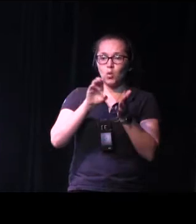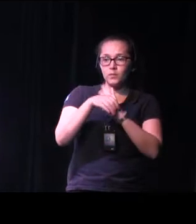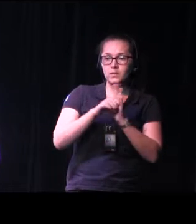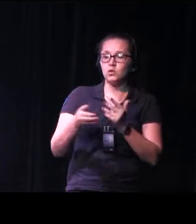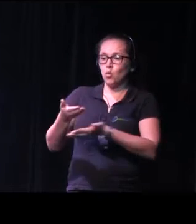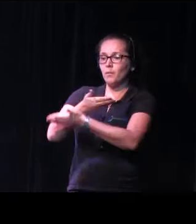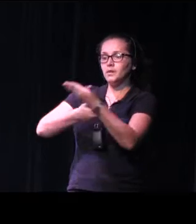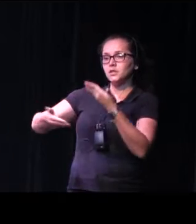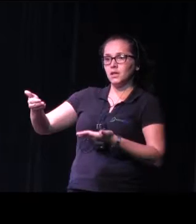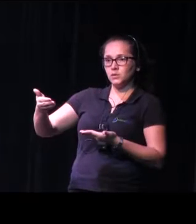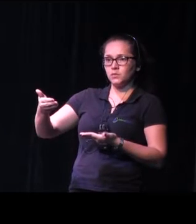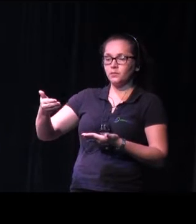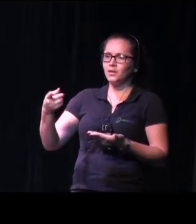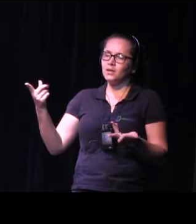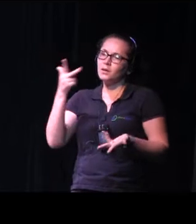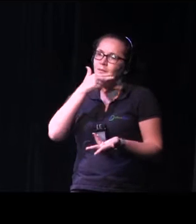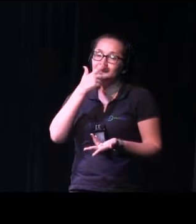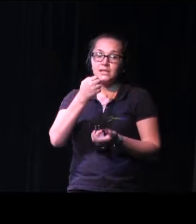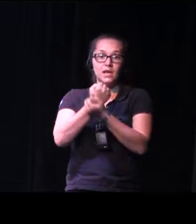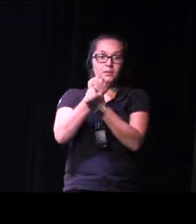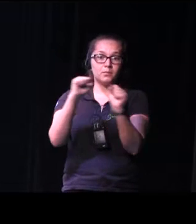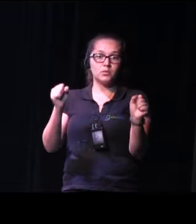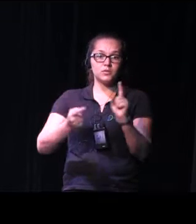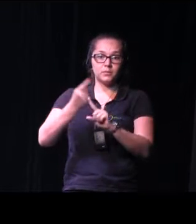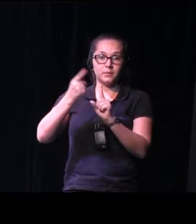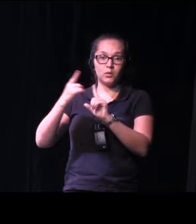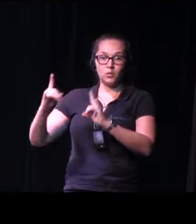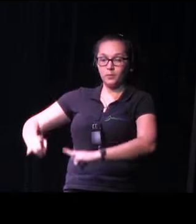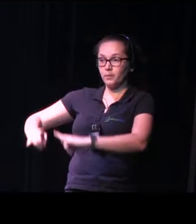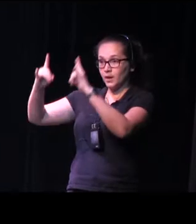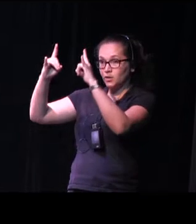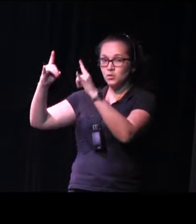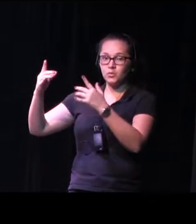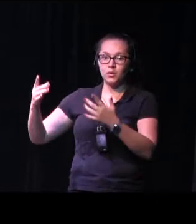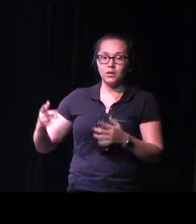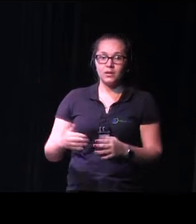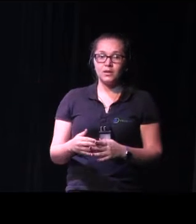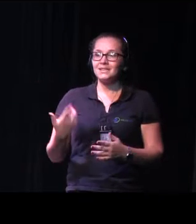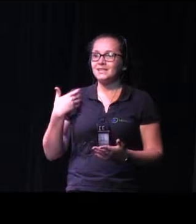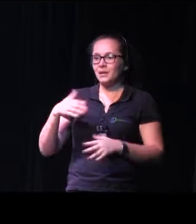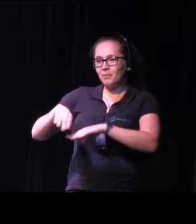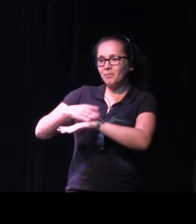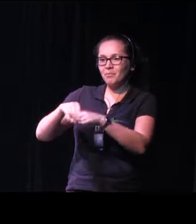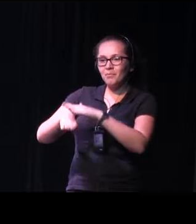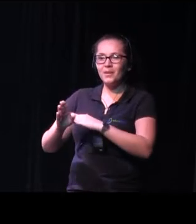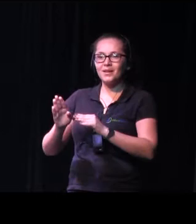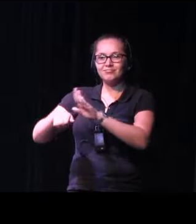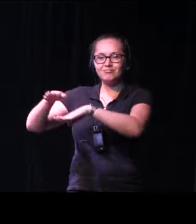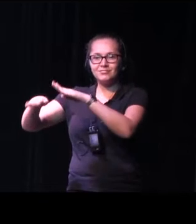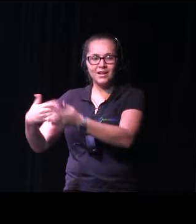Aqui pode haver conceitos compartilhados. E o que parecia impossível no primeiro prédio, de